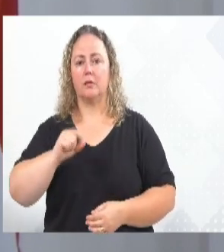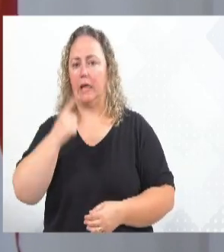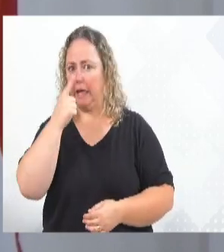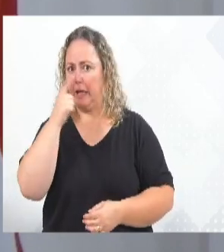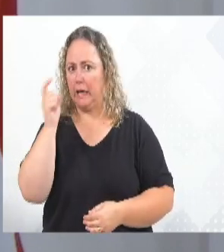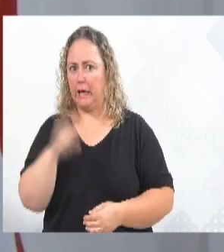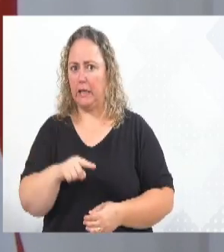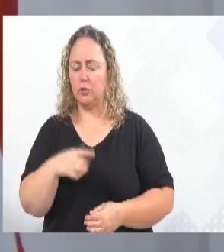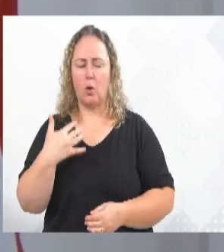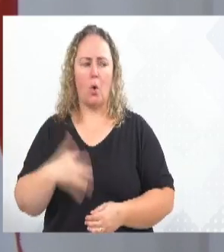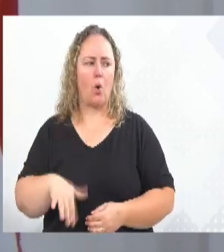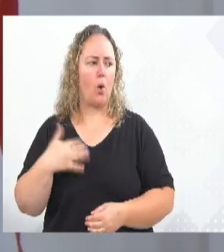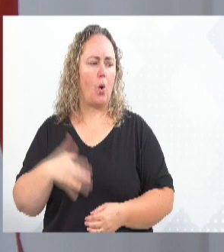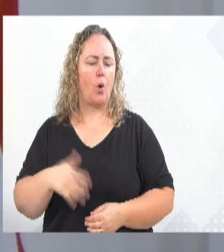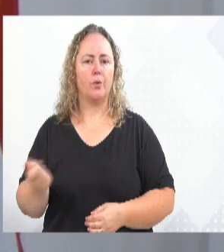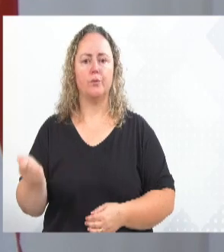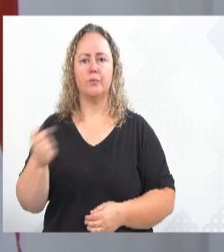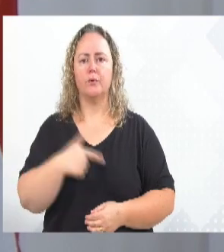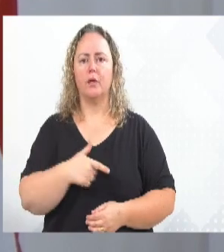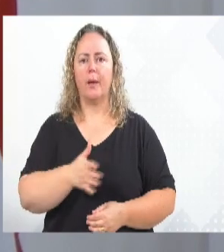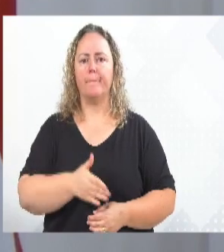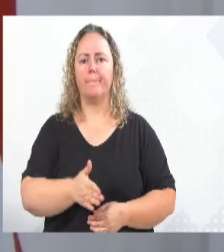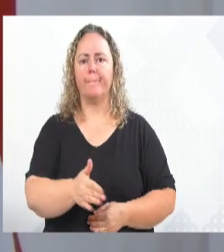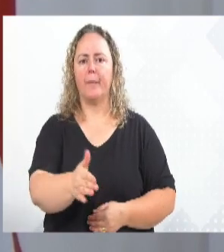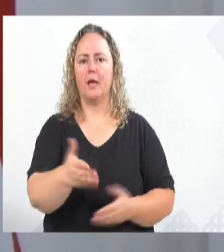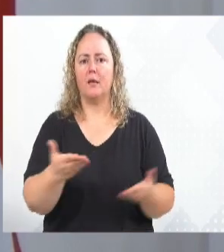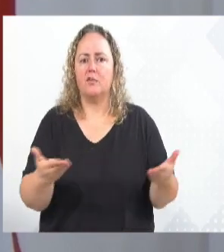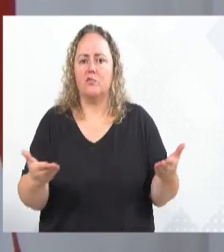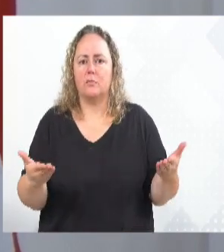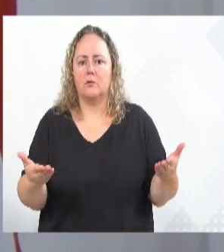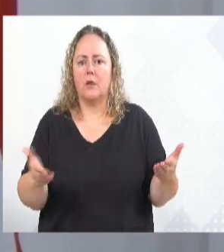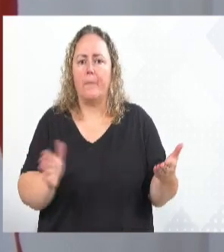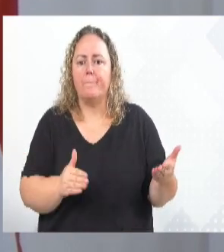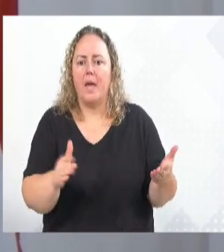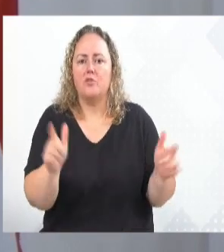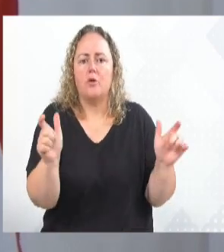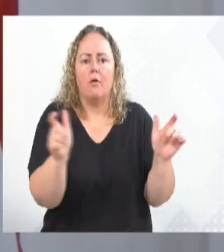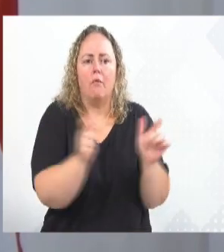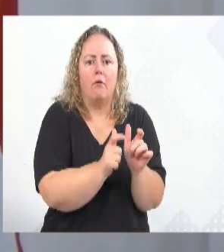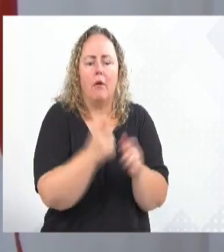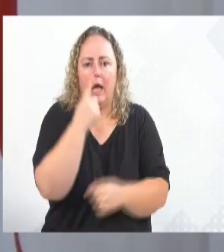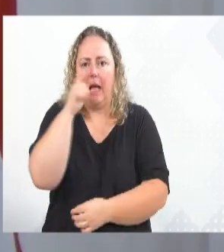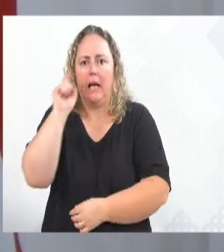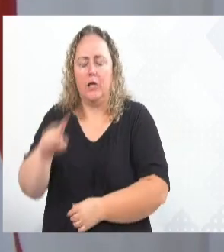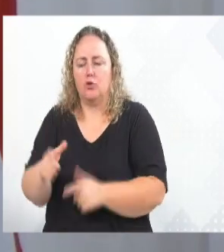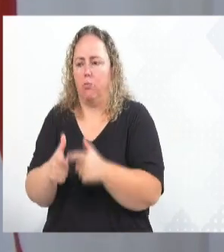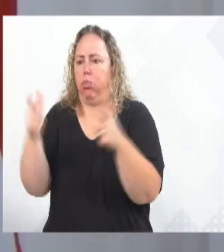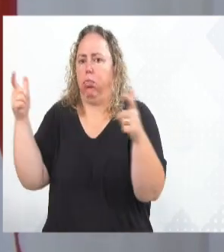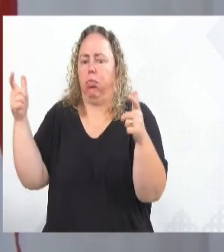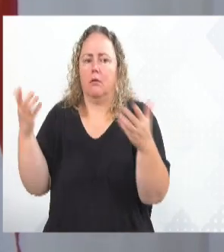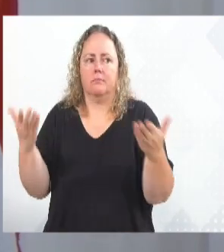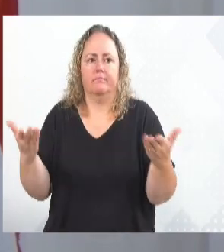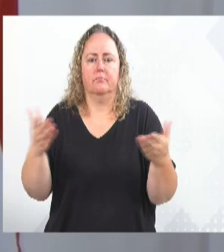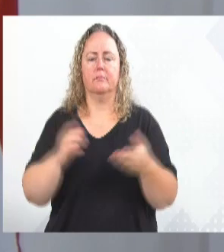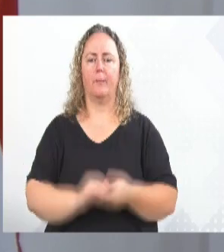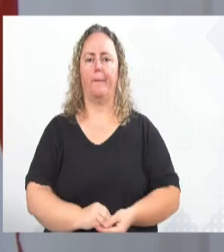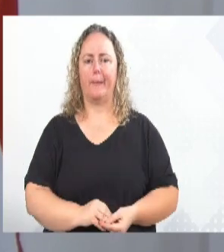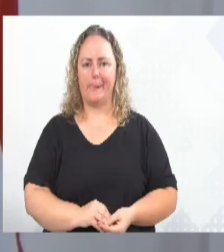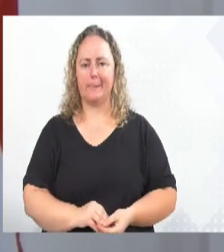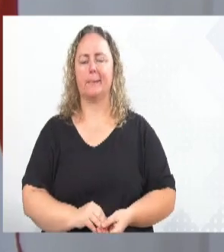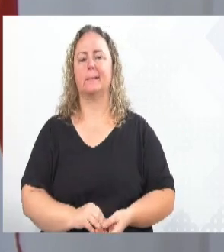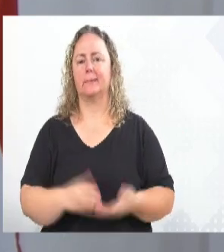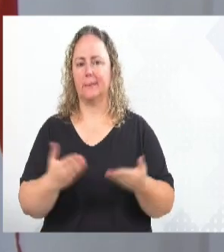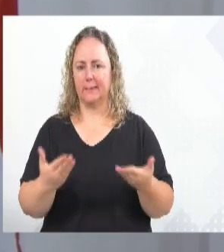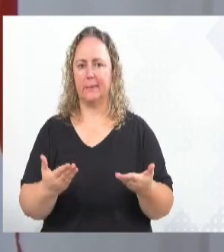lixo do que peixe nos rios e nos oceanos. Isso é verdade, isso é pesquisa.